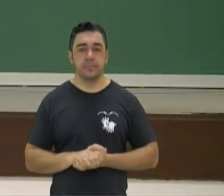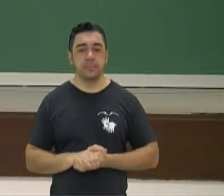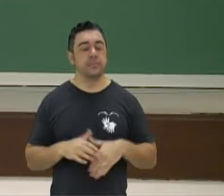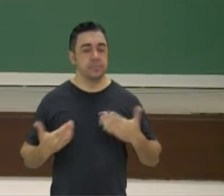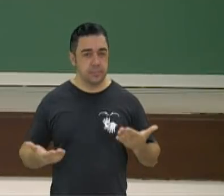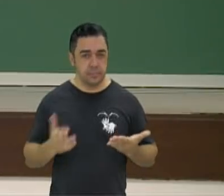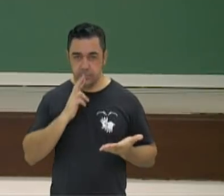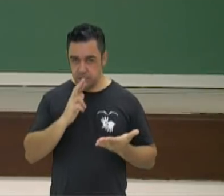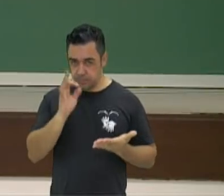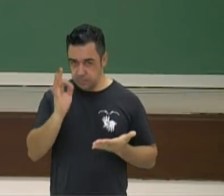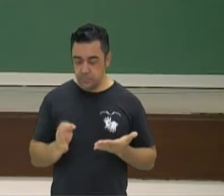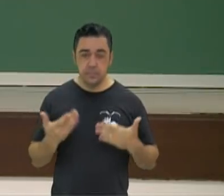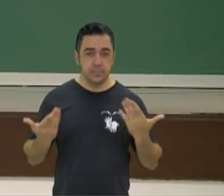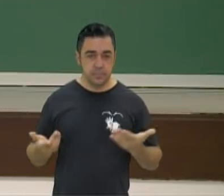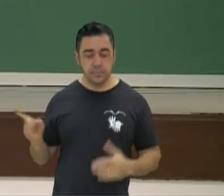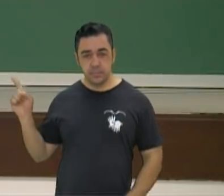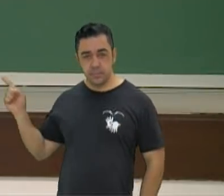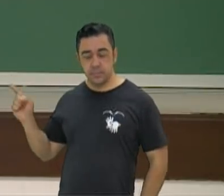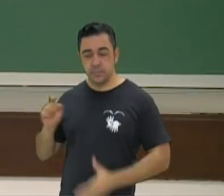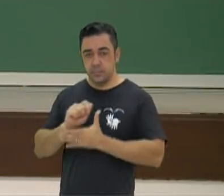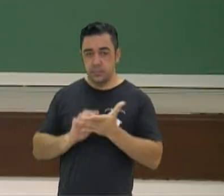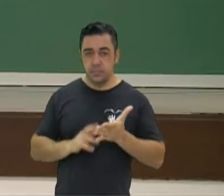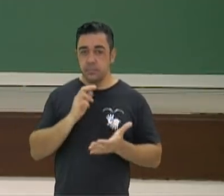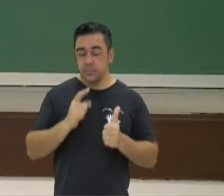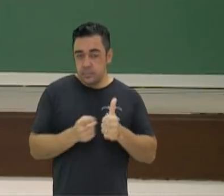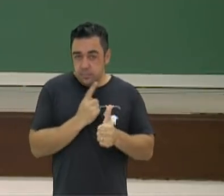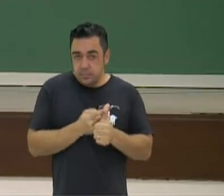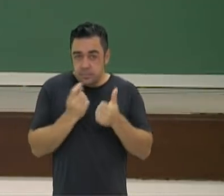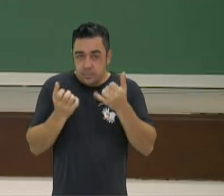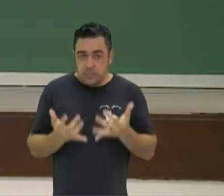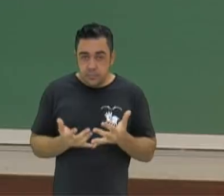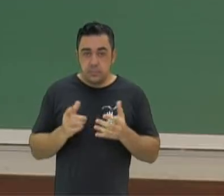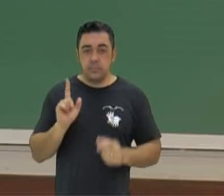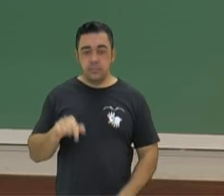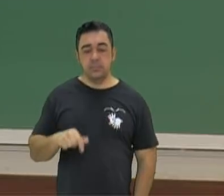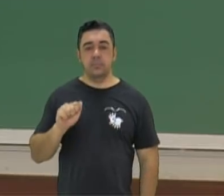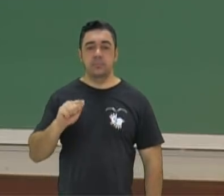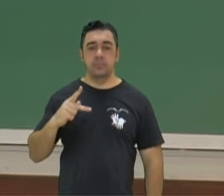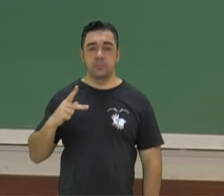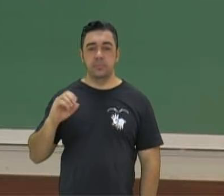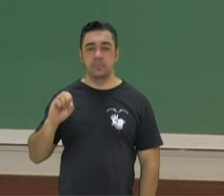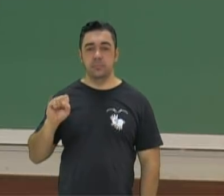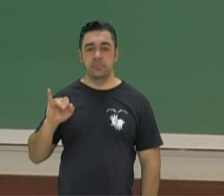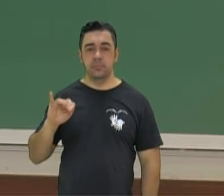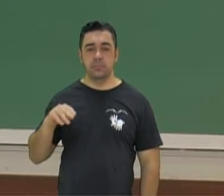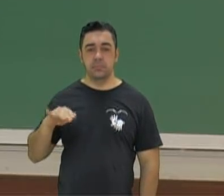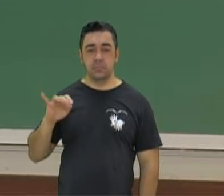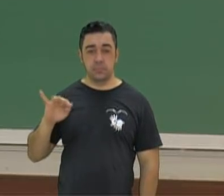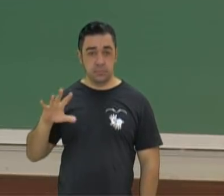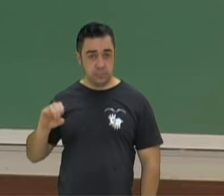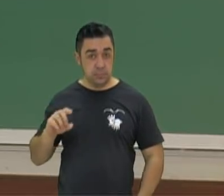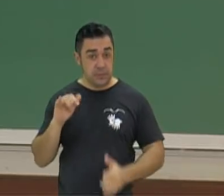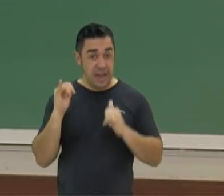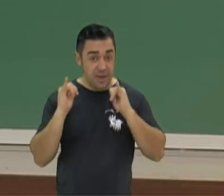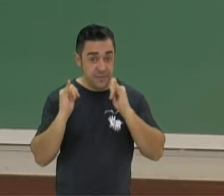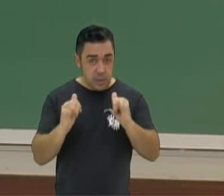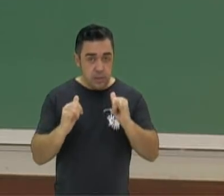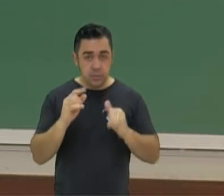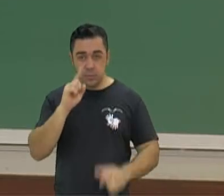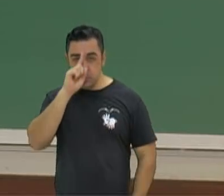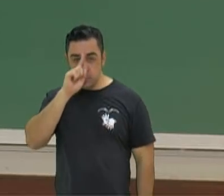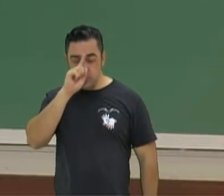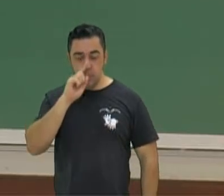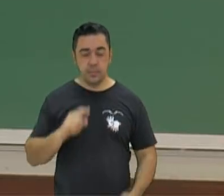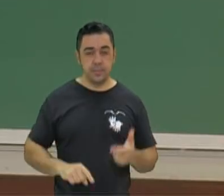E aí, gente, conseguiram? Então, esse exercício, ele está falando primeiro, aposematismo, coloração de aviso da espécie que